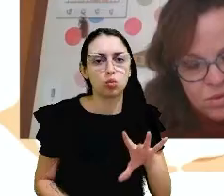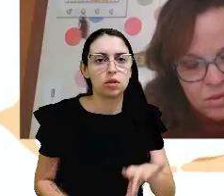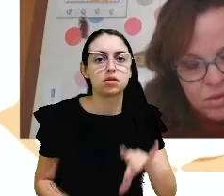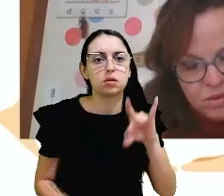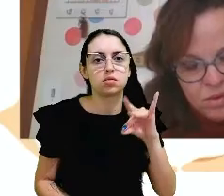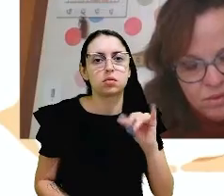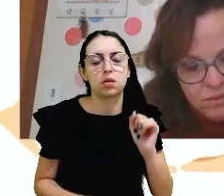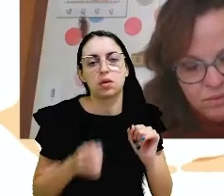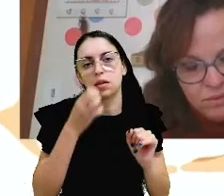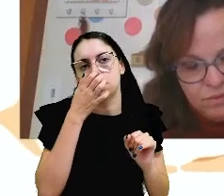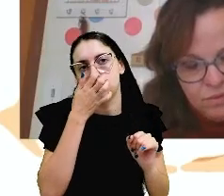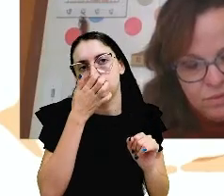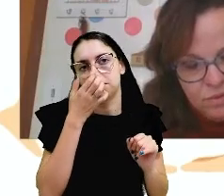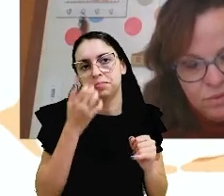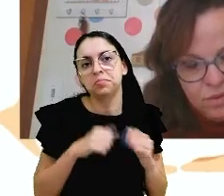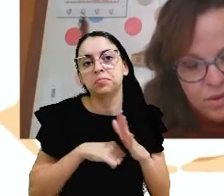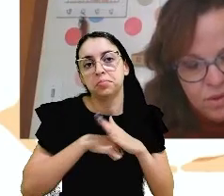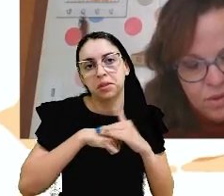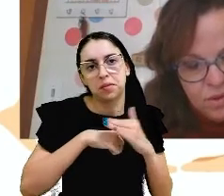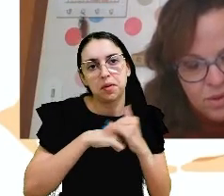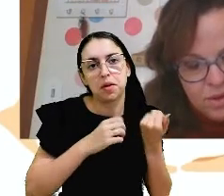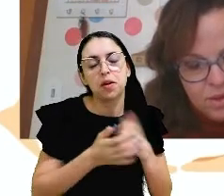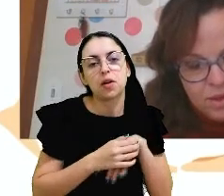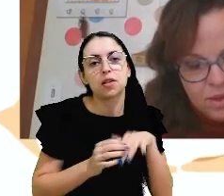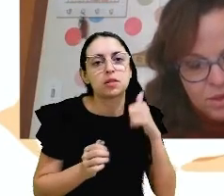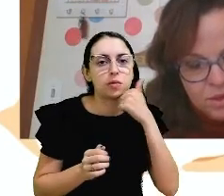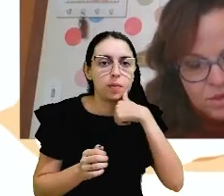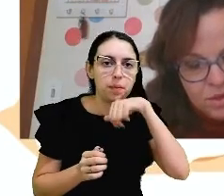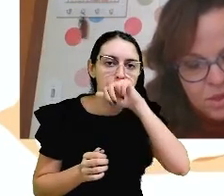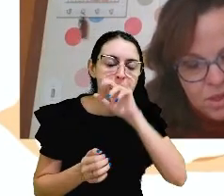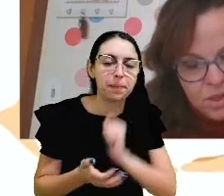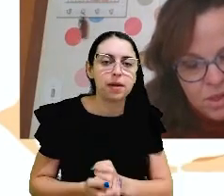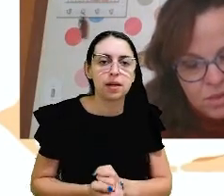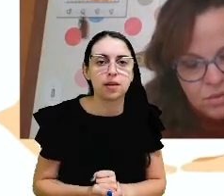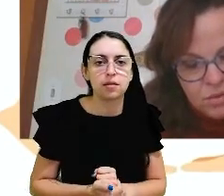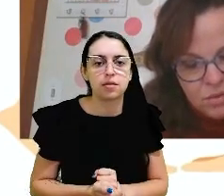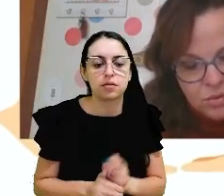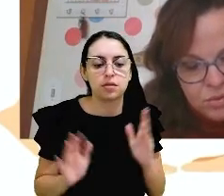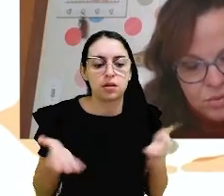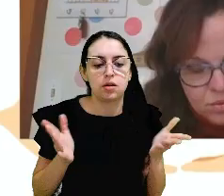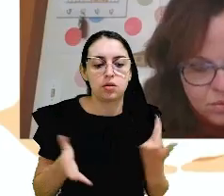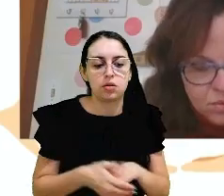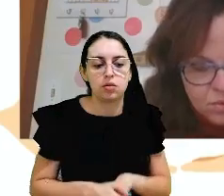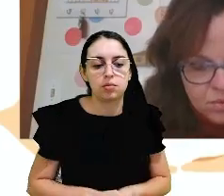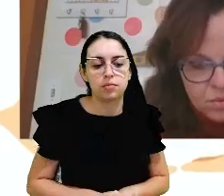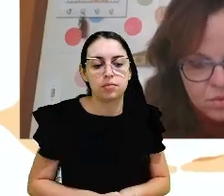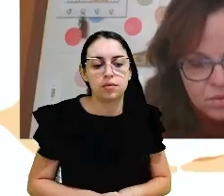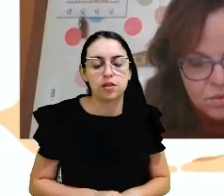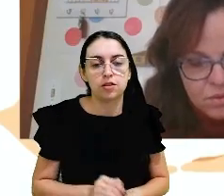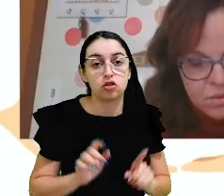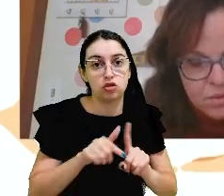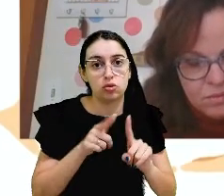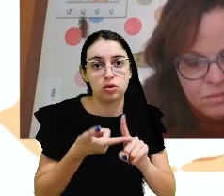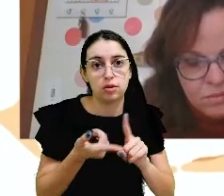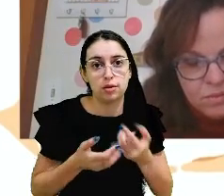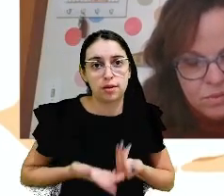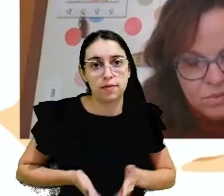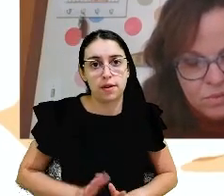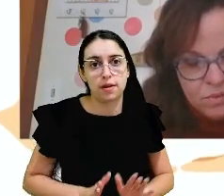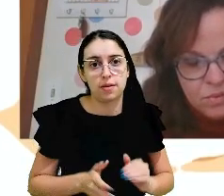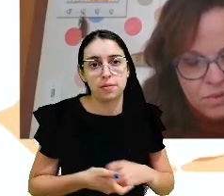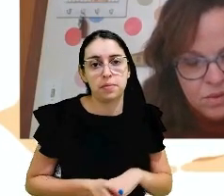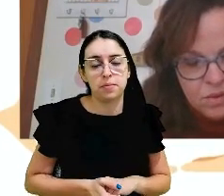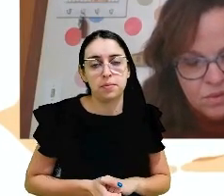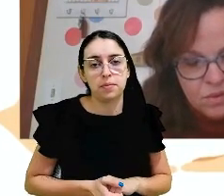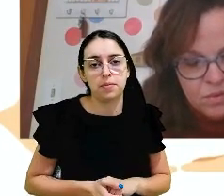alternativa carinhosa para essas mães que se encontram nessa situação de parto, né?